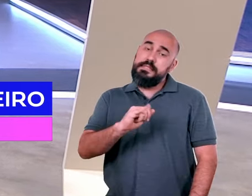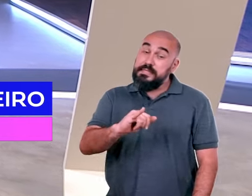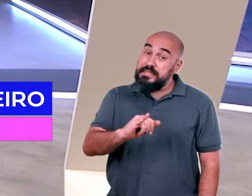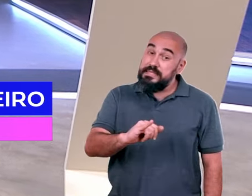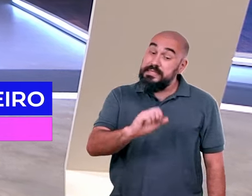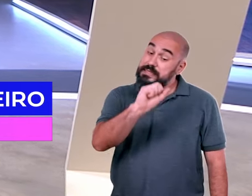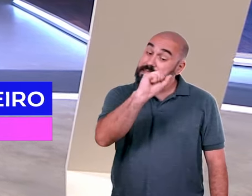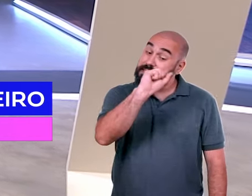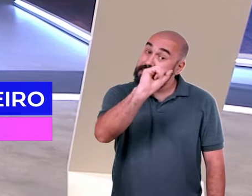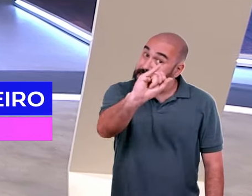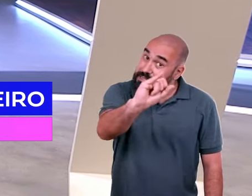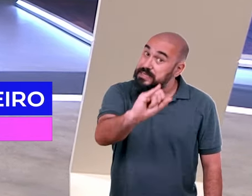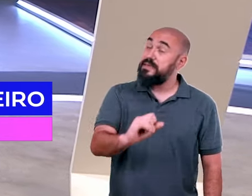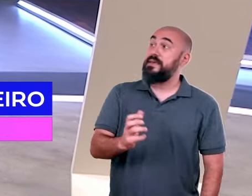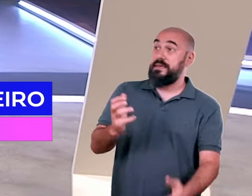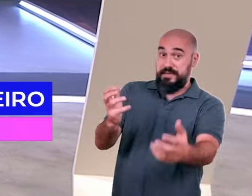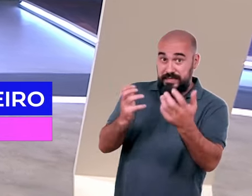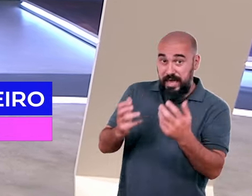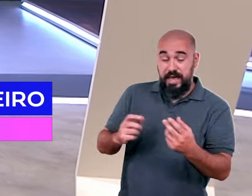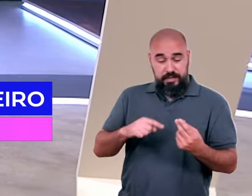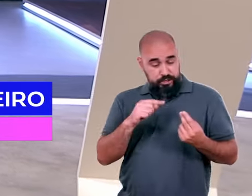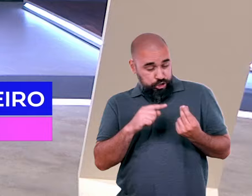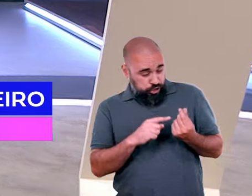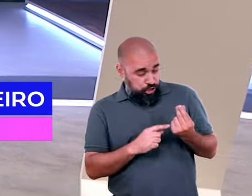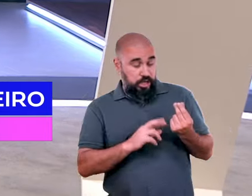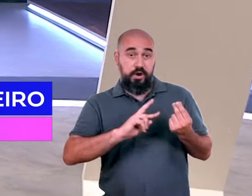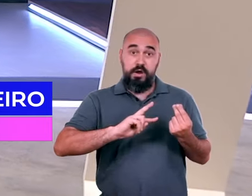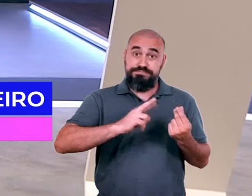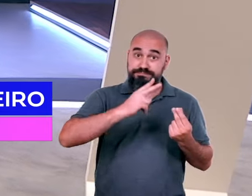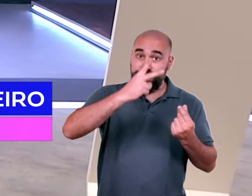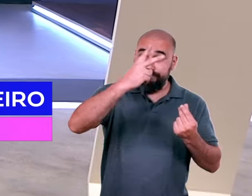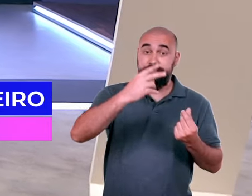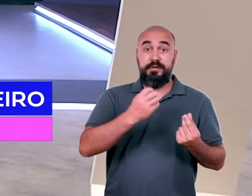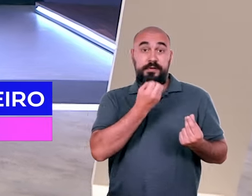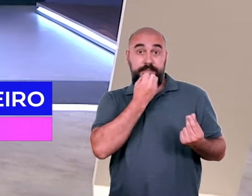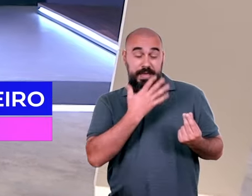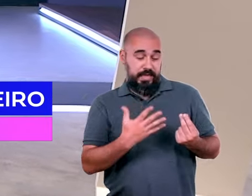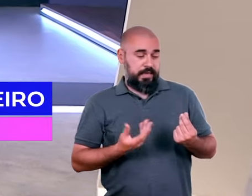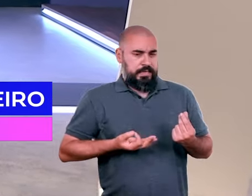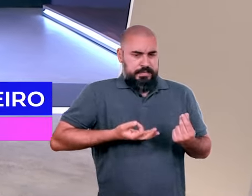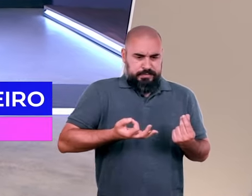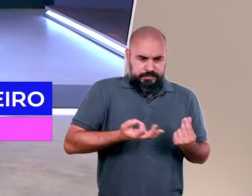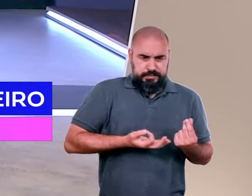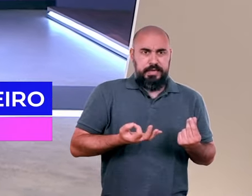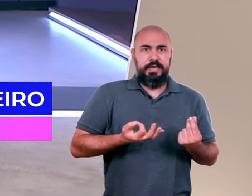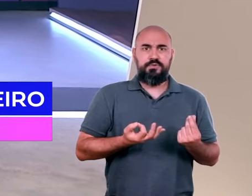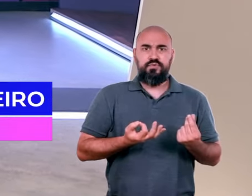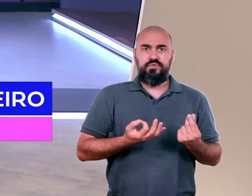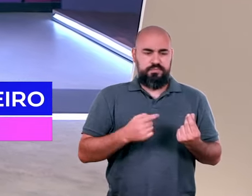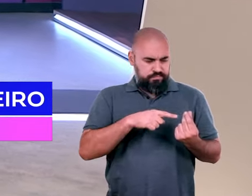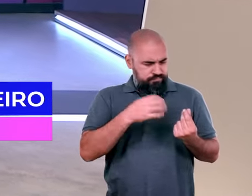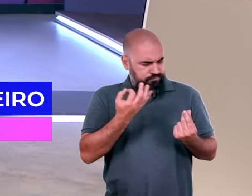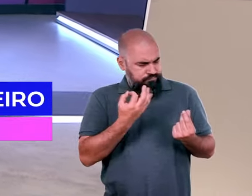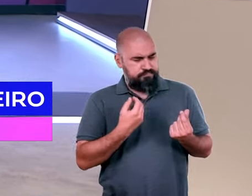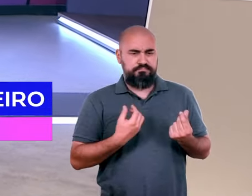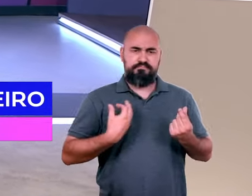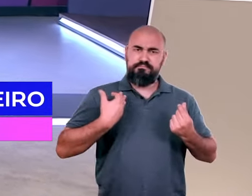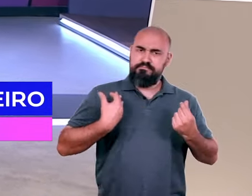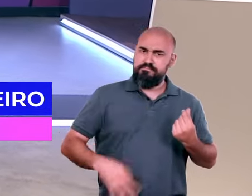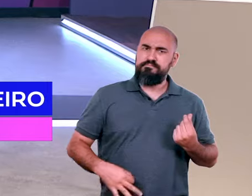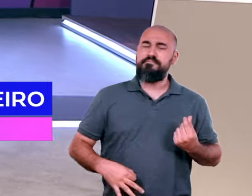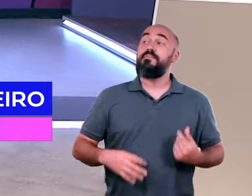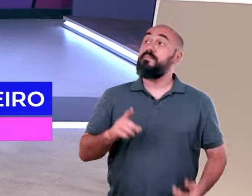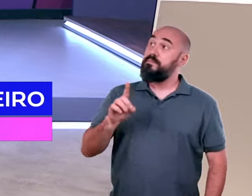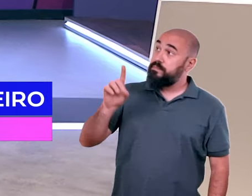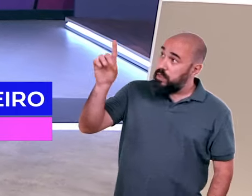bênção condicional. Porque ela vai chegar a você se você estiver disposto a doar. É isso mesmo.